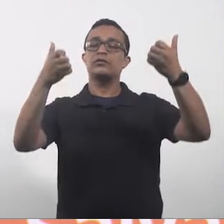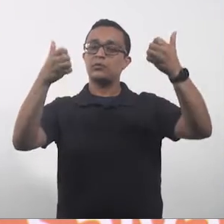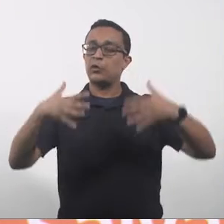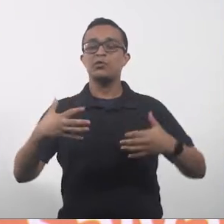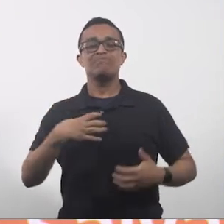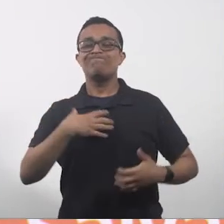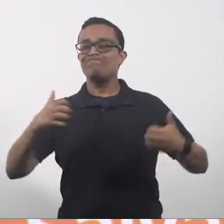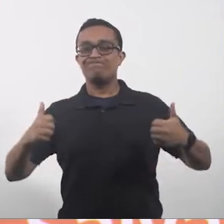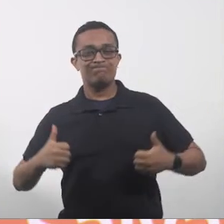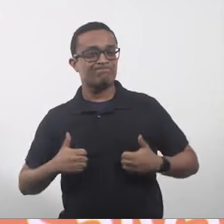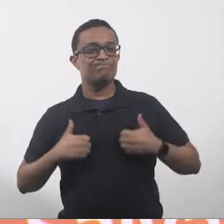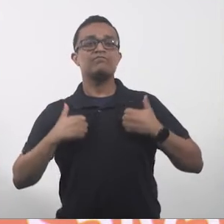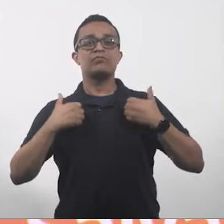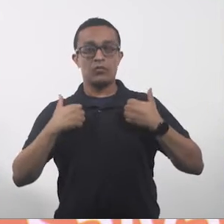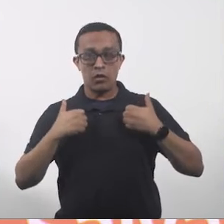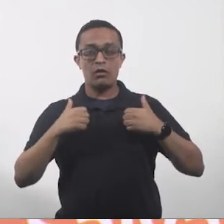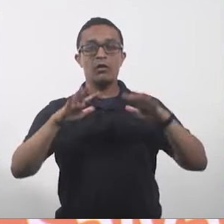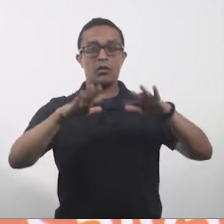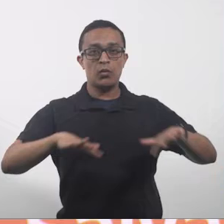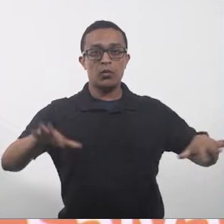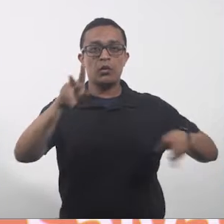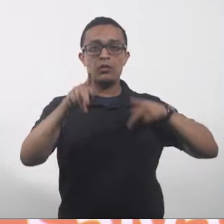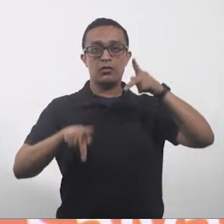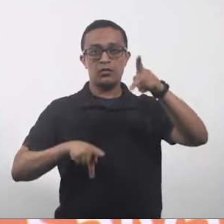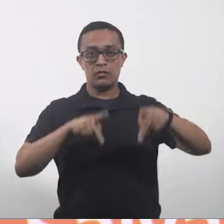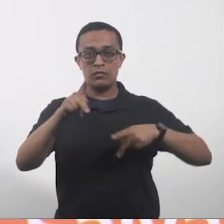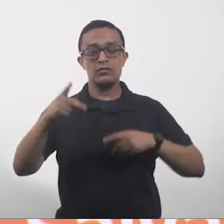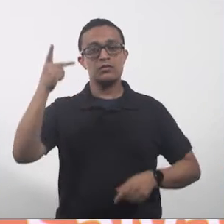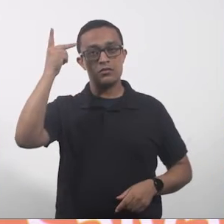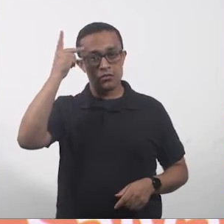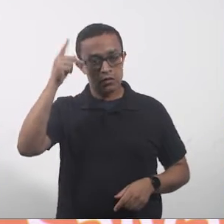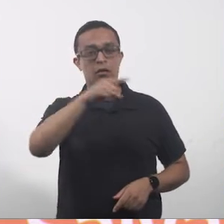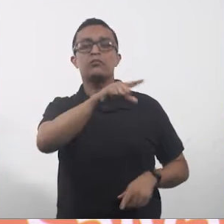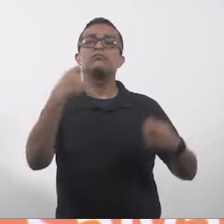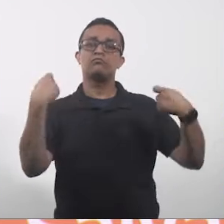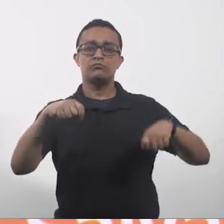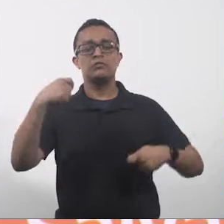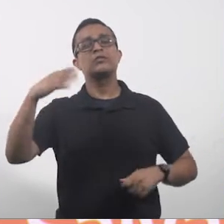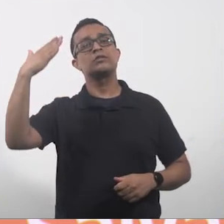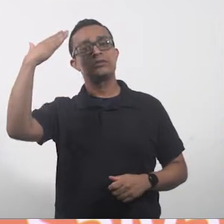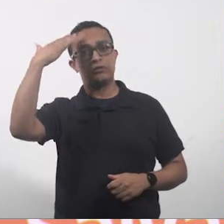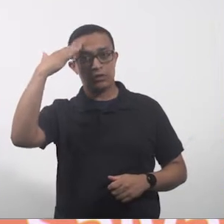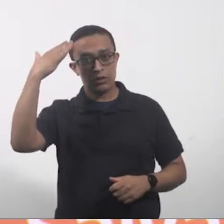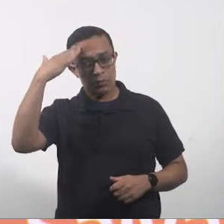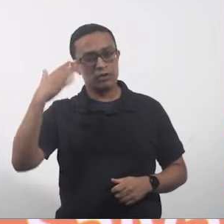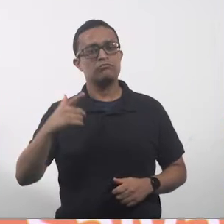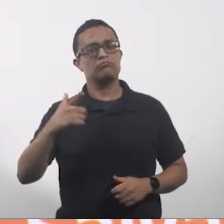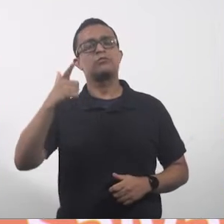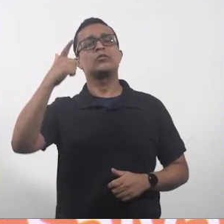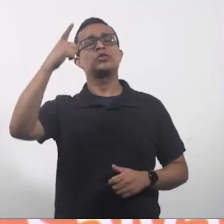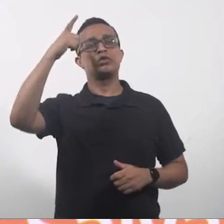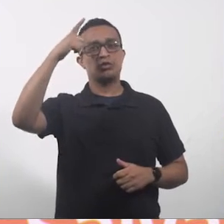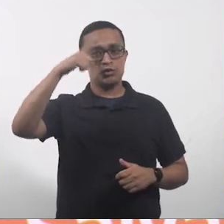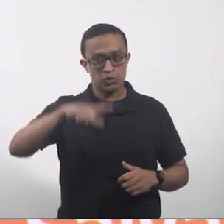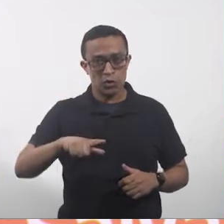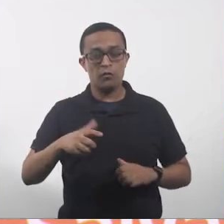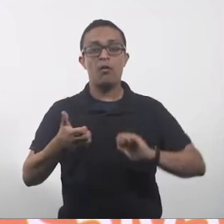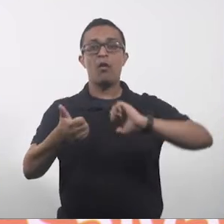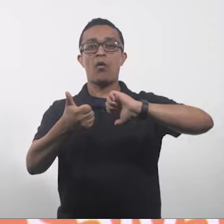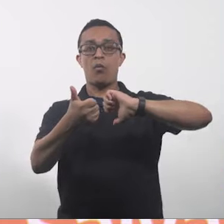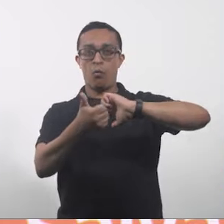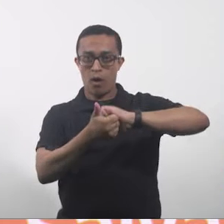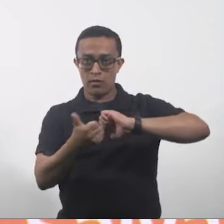orgulho, e até que a população de São Paulo todos saibam, e queria reiterar, da qualidade